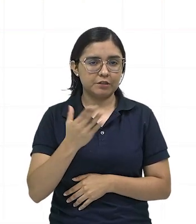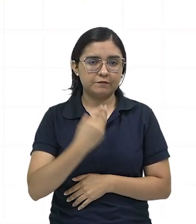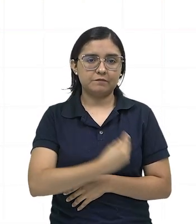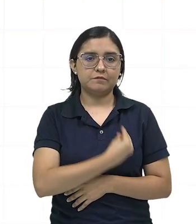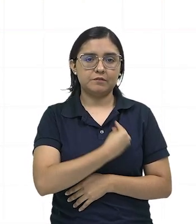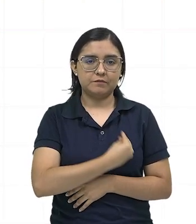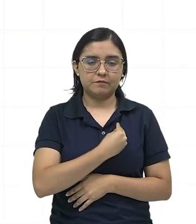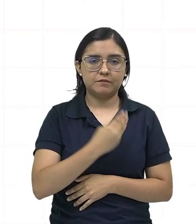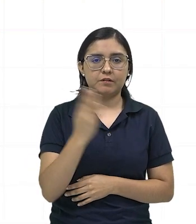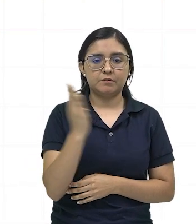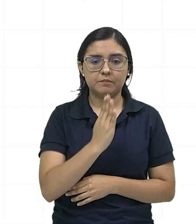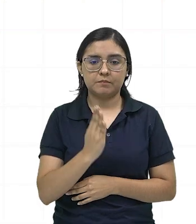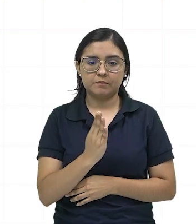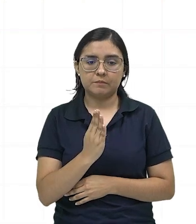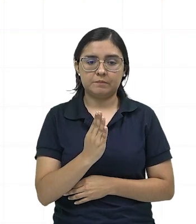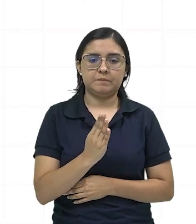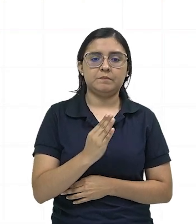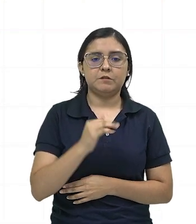Brasil desde